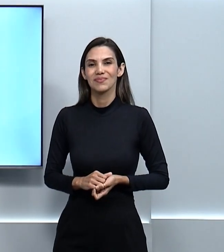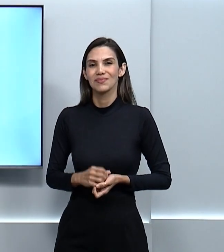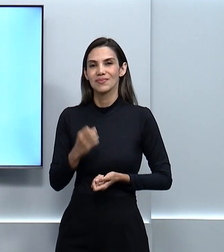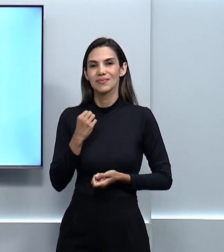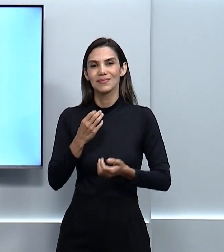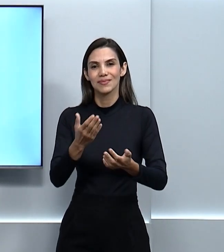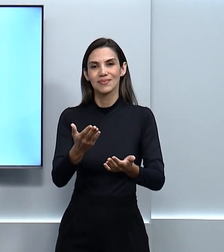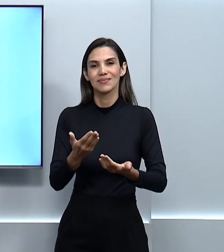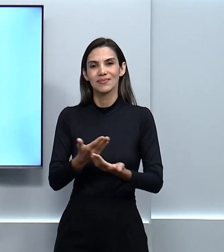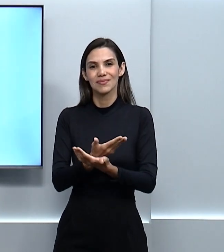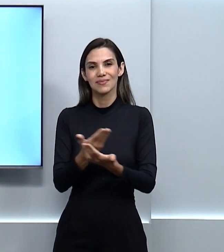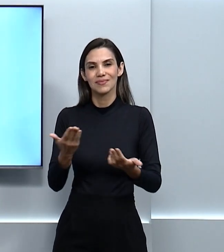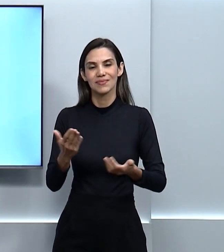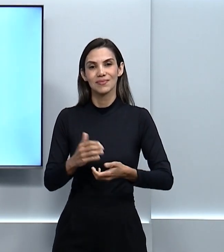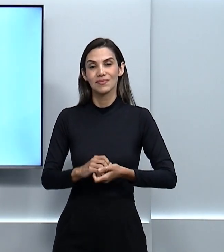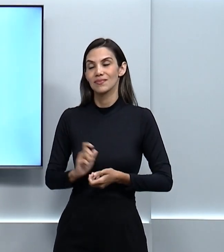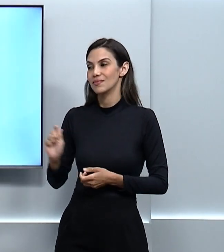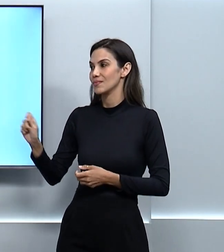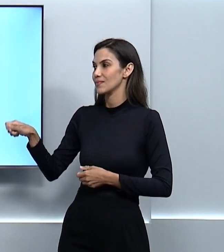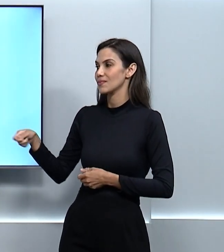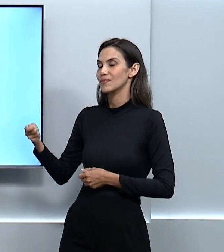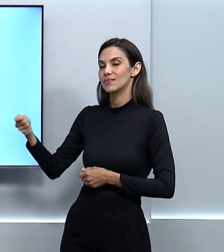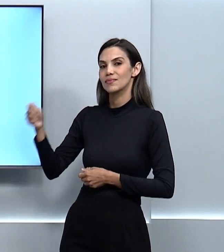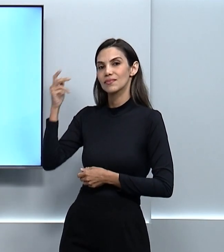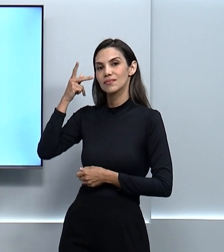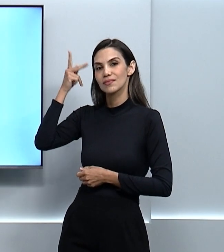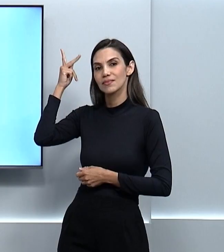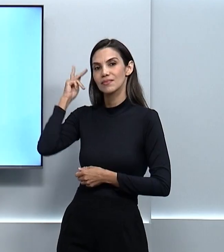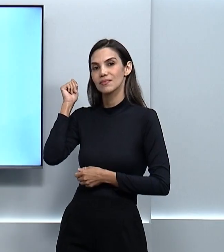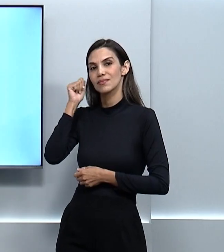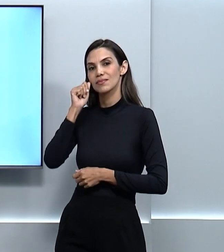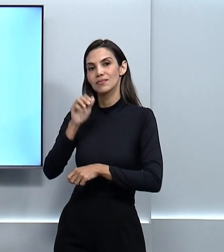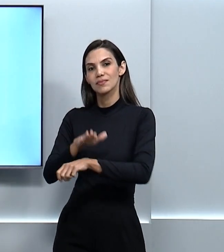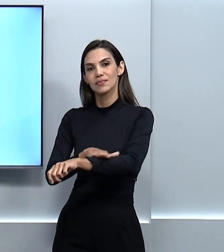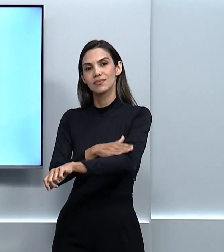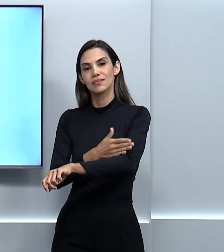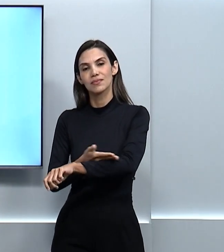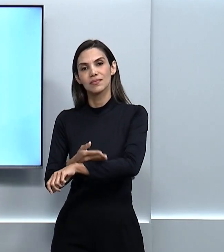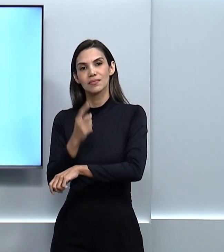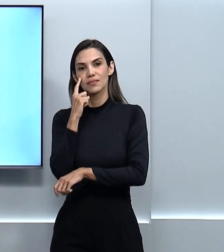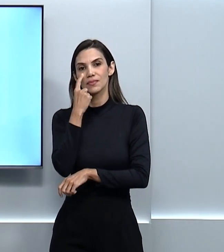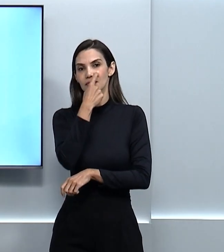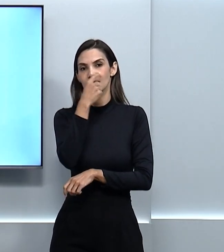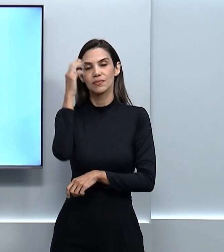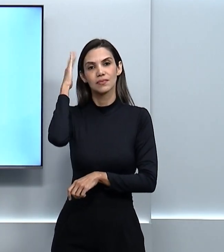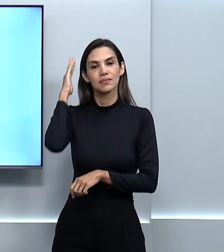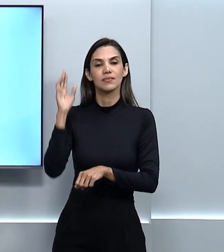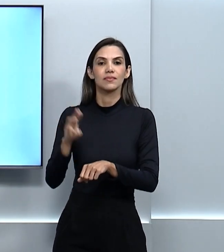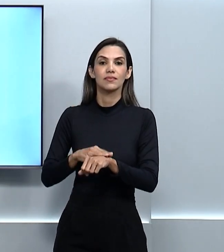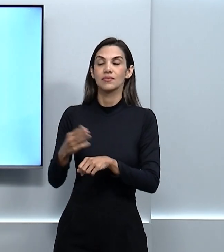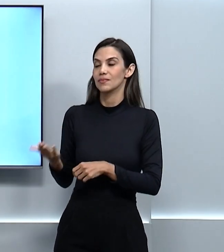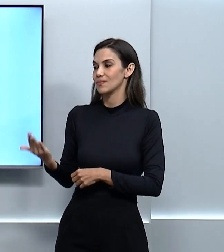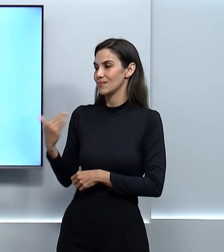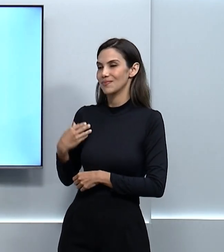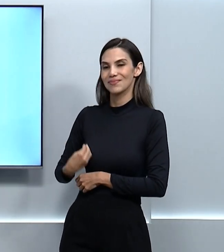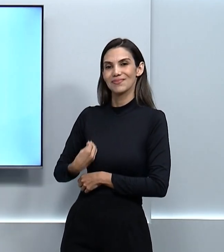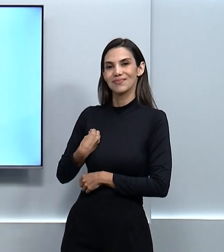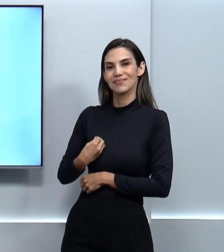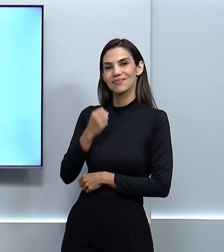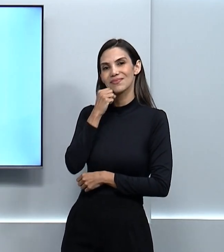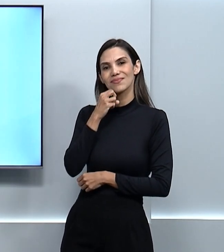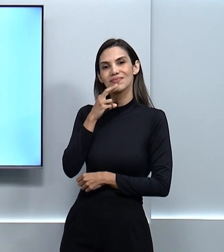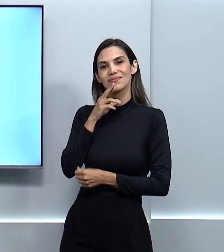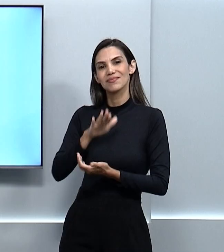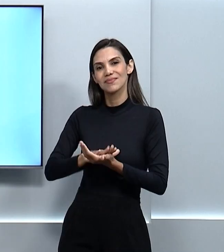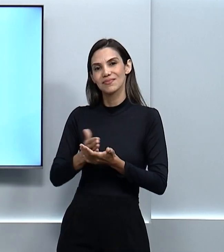Seja bem-vindo e bem-vinda! Eu sou a Camila Maia, uma mulher de pele clara, tenho cabelos e olhos castanhos. À minha esquerda está a Sara